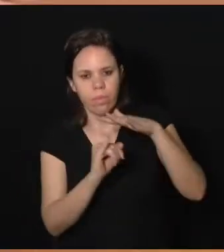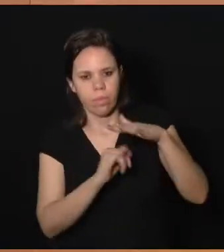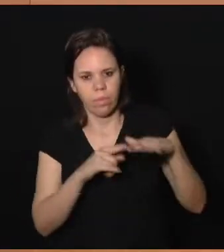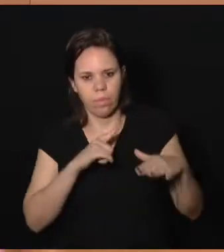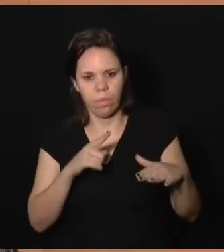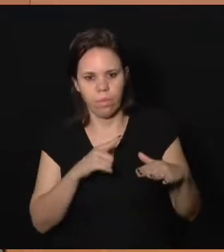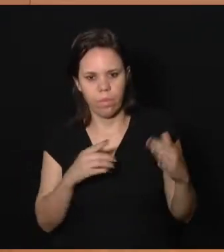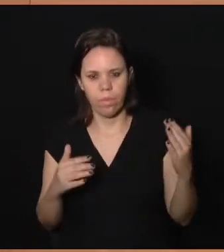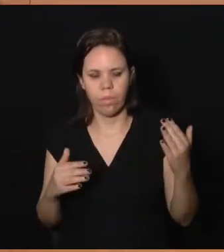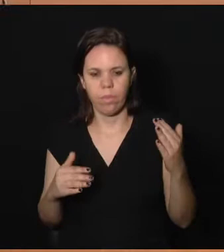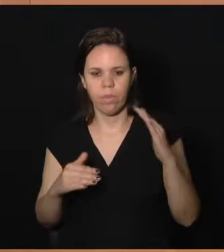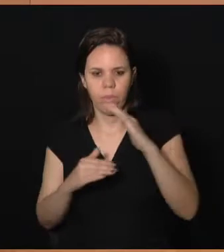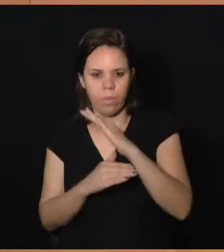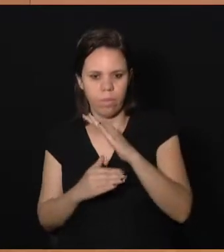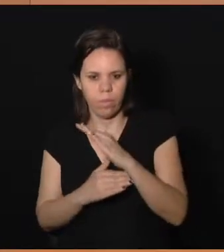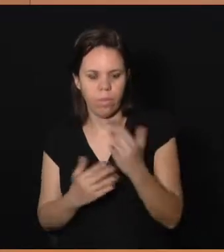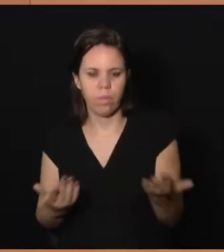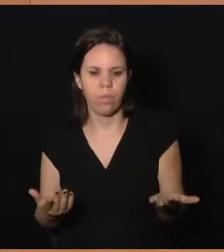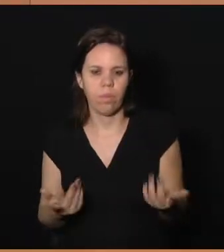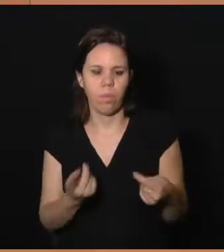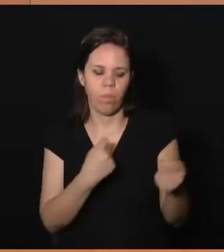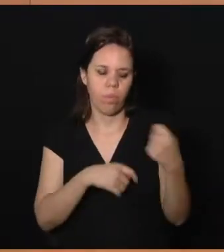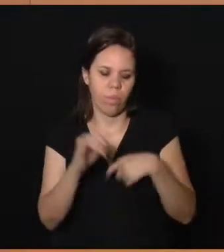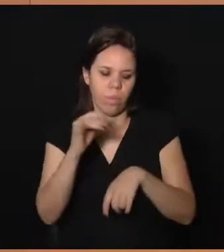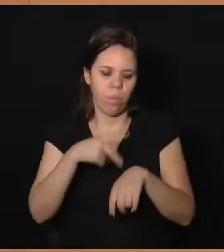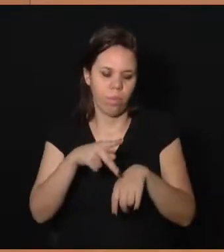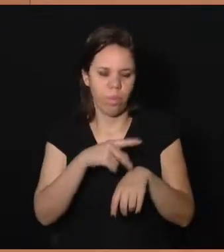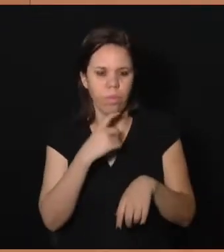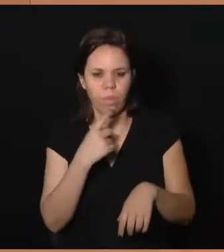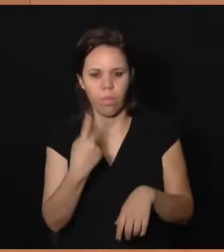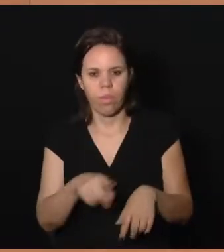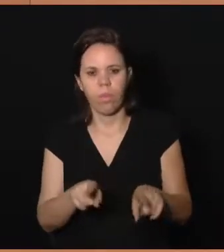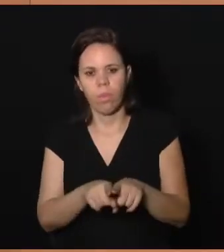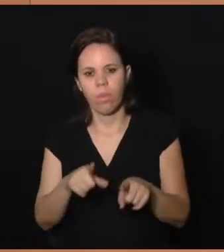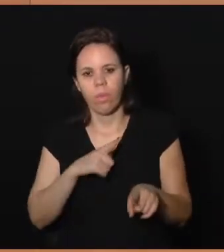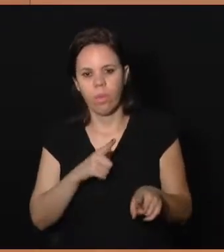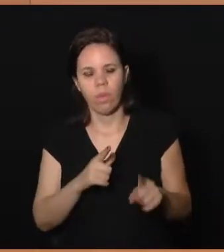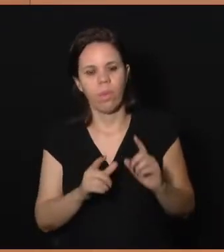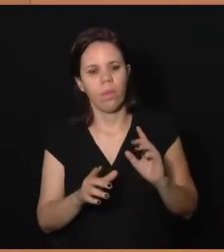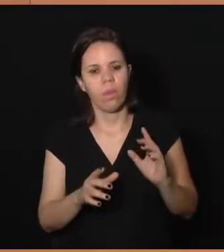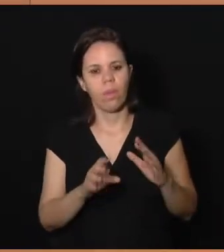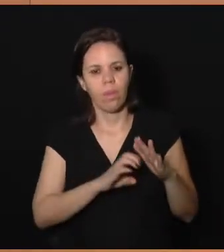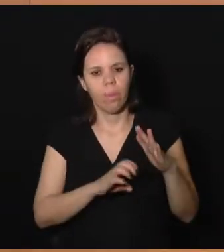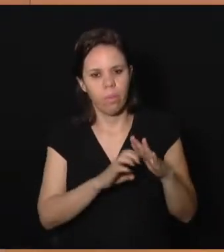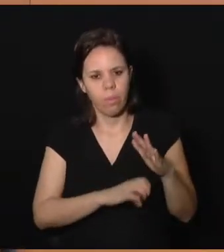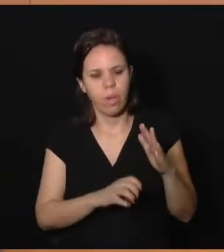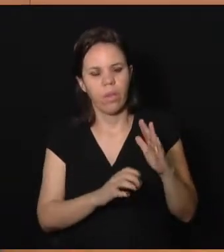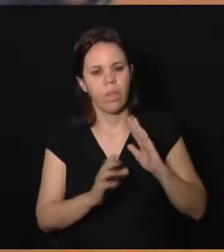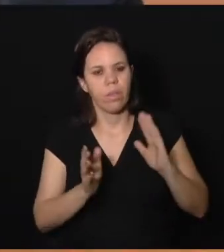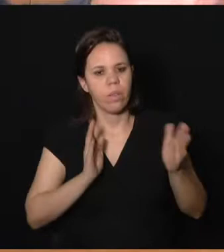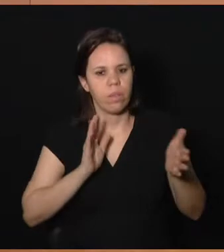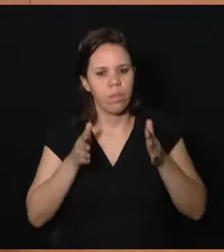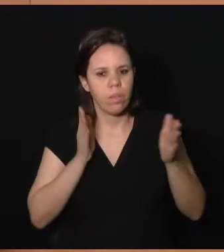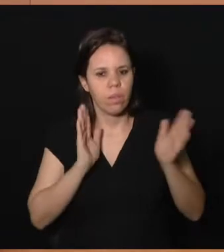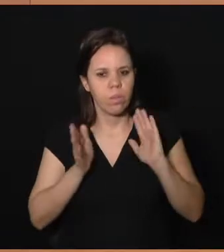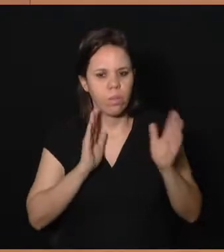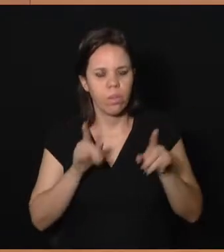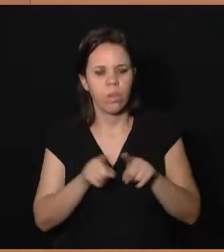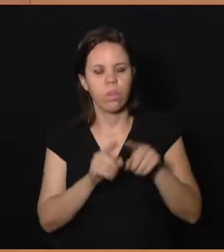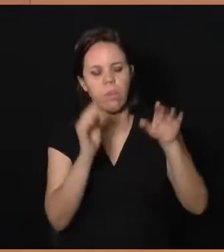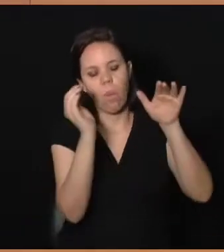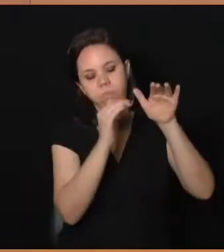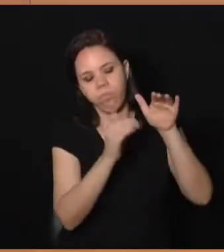de Comércio Exterior de Campinas, nós temos os despachantes aduaneiros, por intermédio até do sindicato, transportadoras,